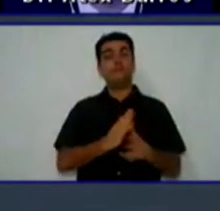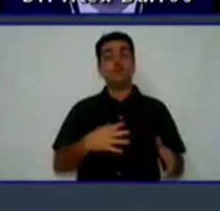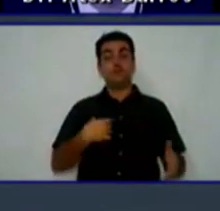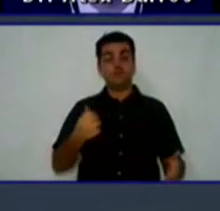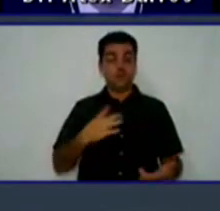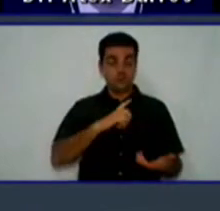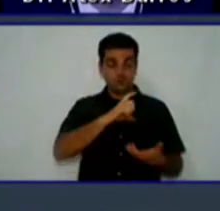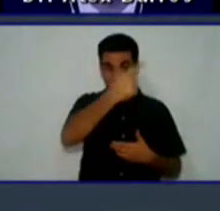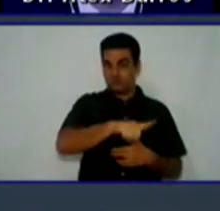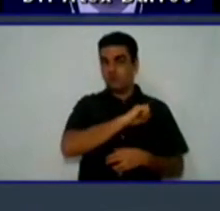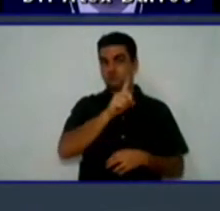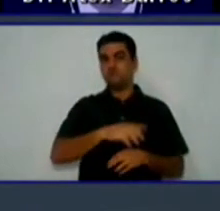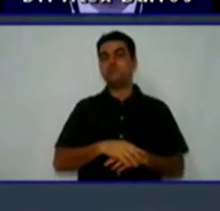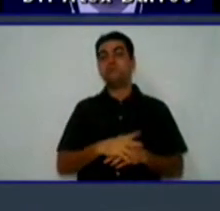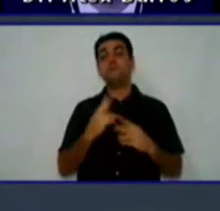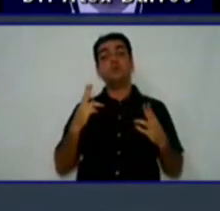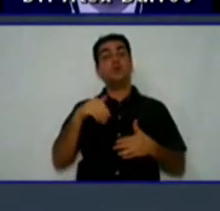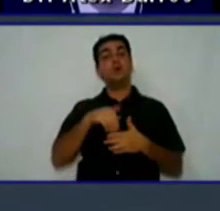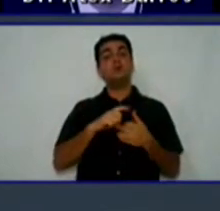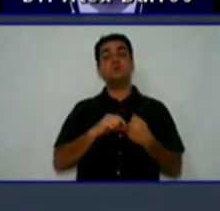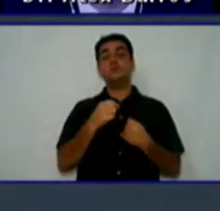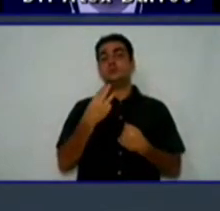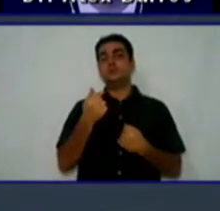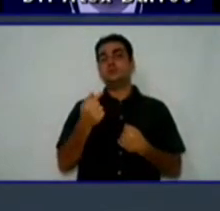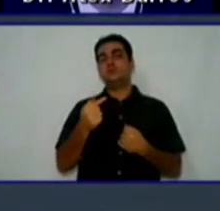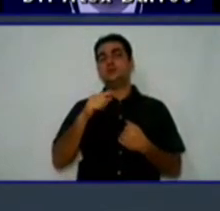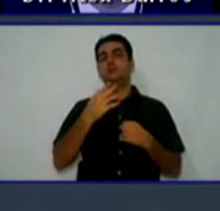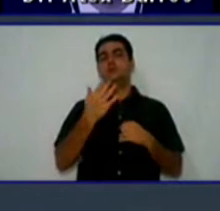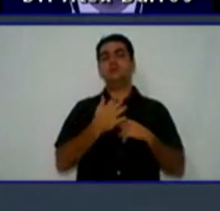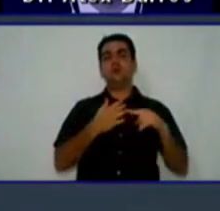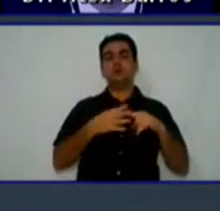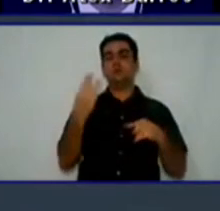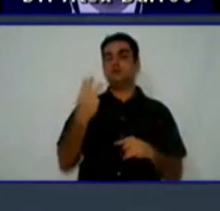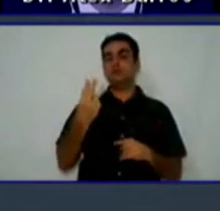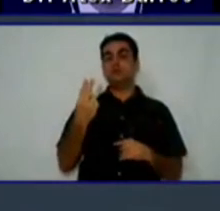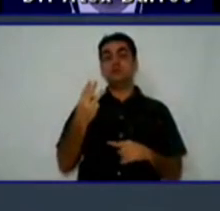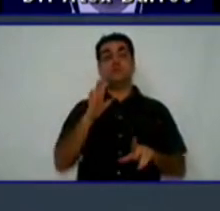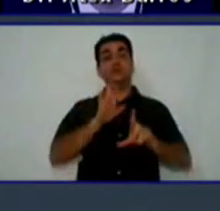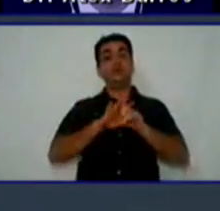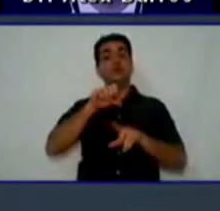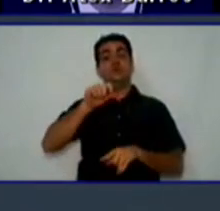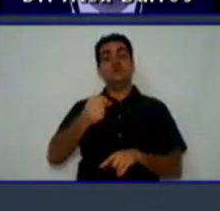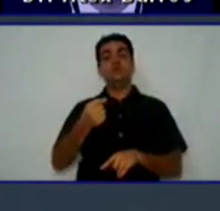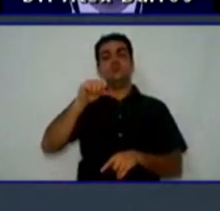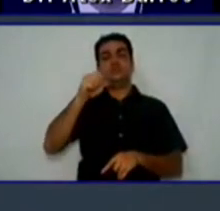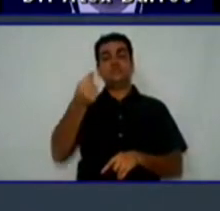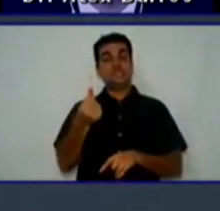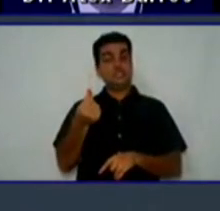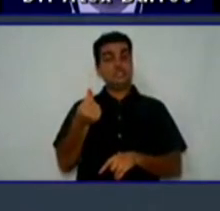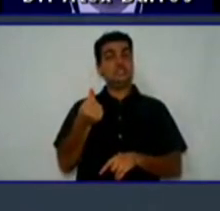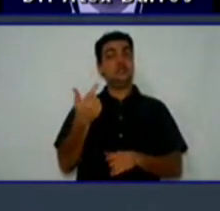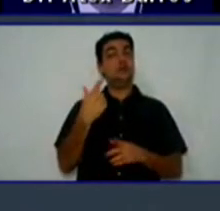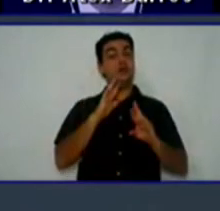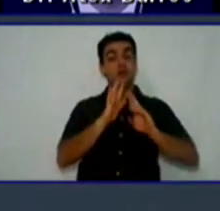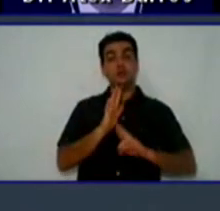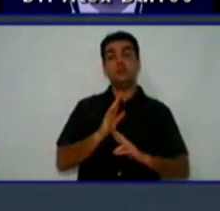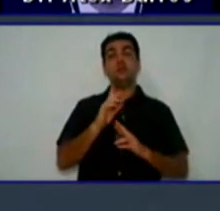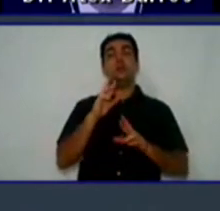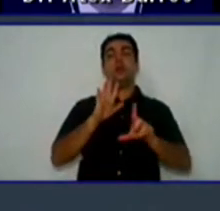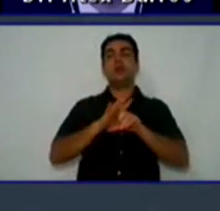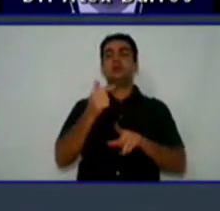fundo partidário, nos termos do artigo 37, parágrafo 3º da Lei 9096, com a redação dada pela